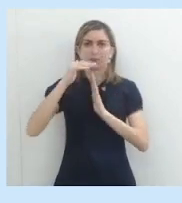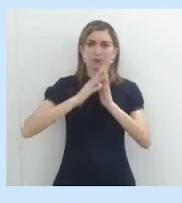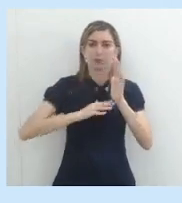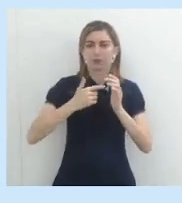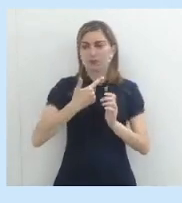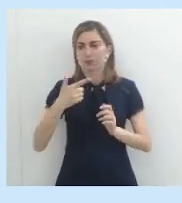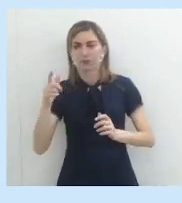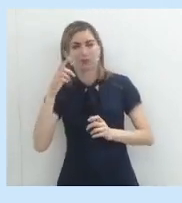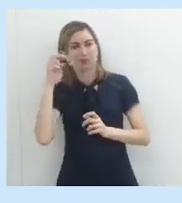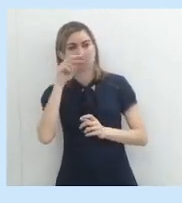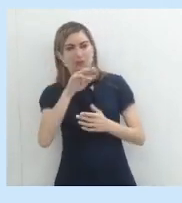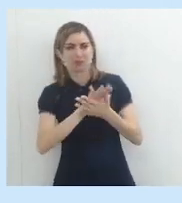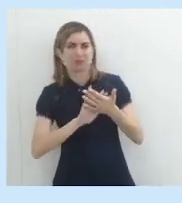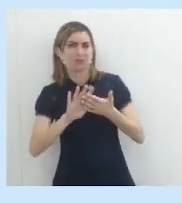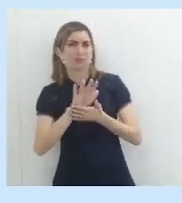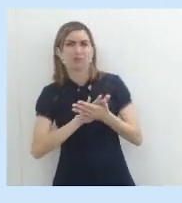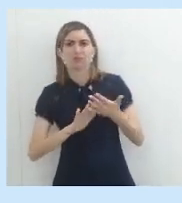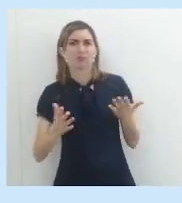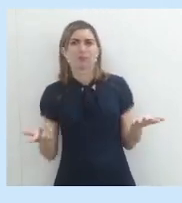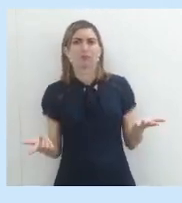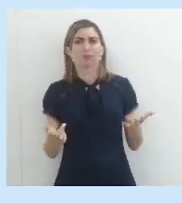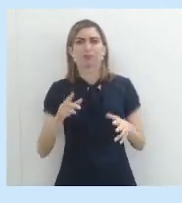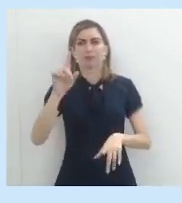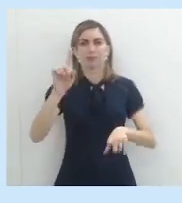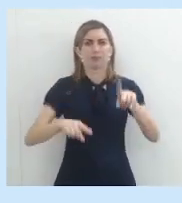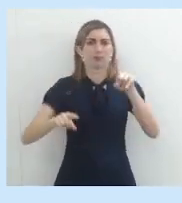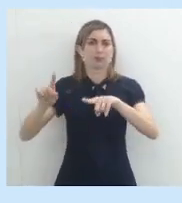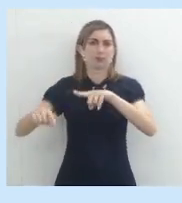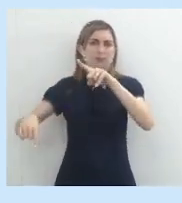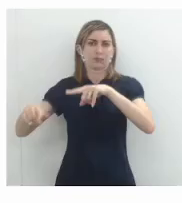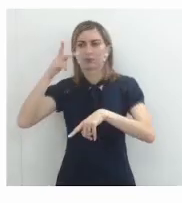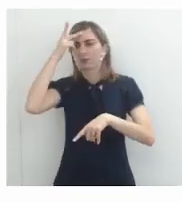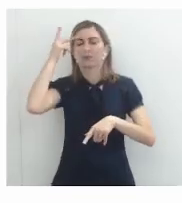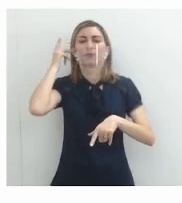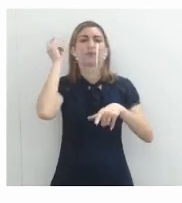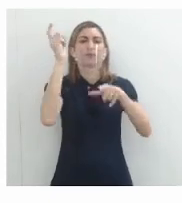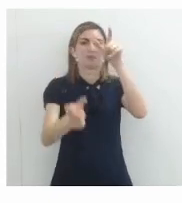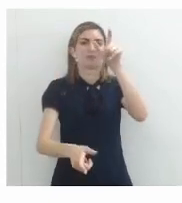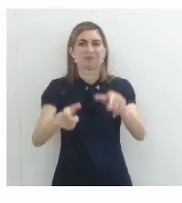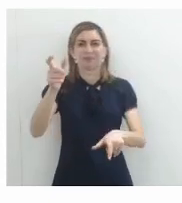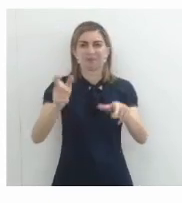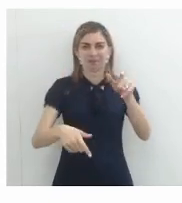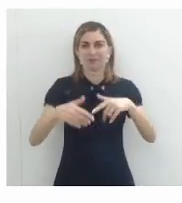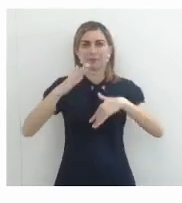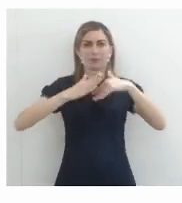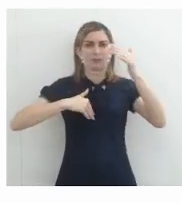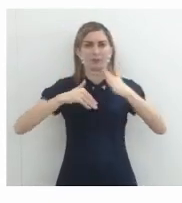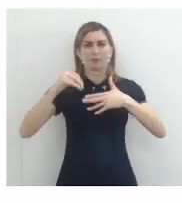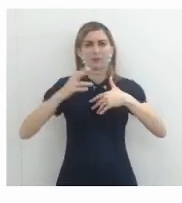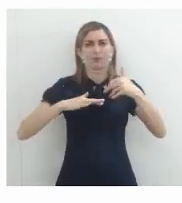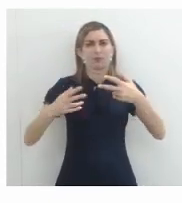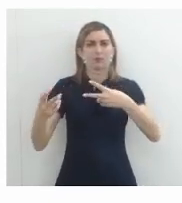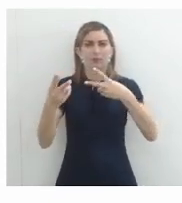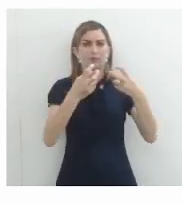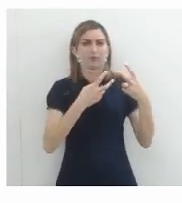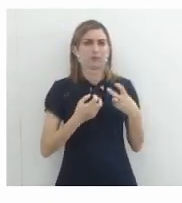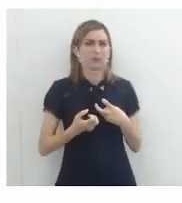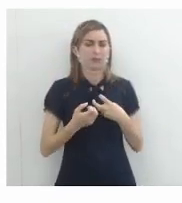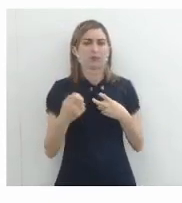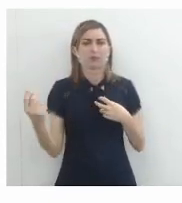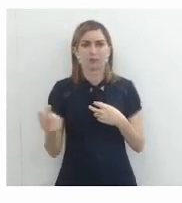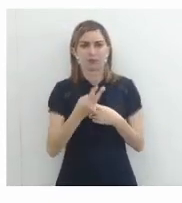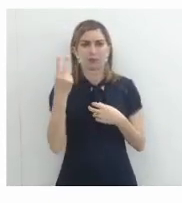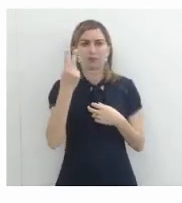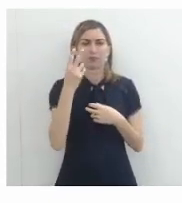pintura, outros não veem nada demais. Então vai variar de pessoa para pessoa. né? Então, a capacidade de percepção, seus juízos de valores